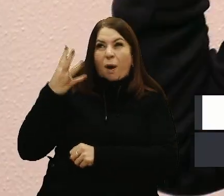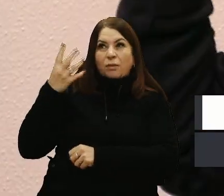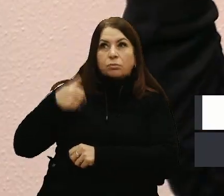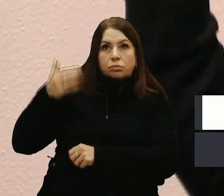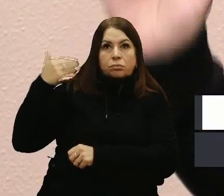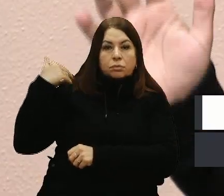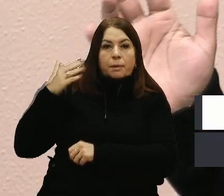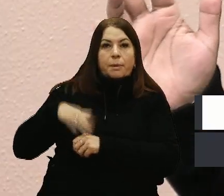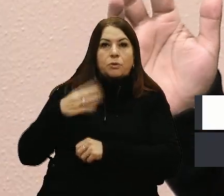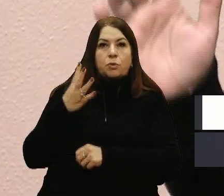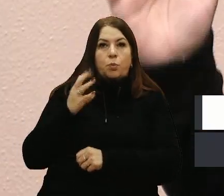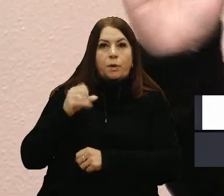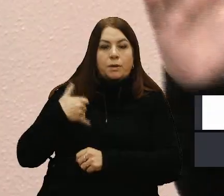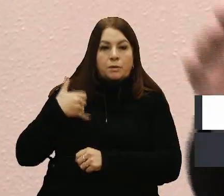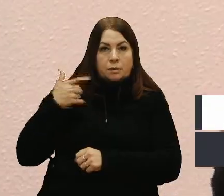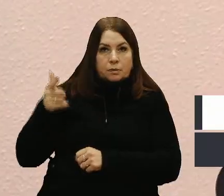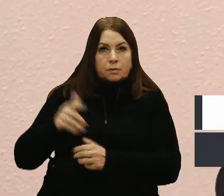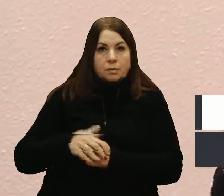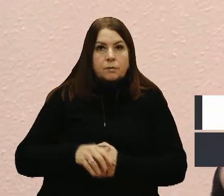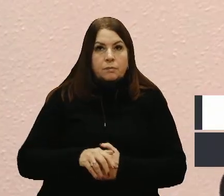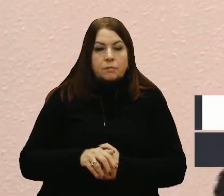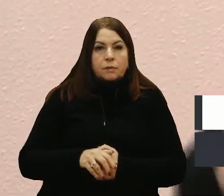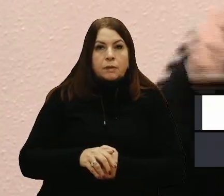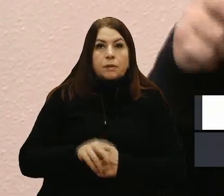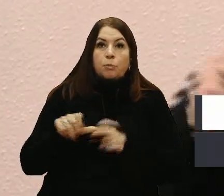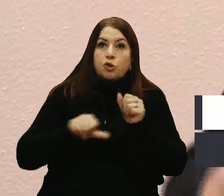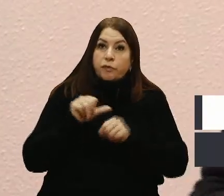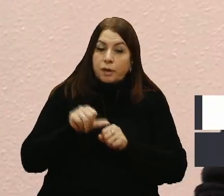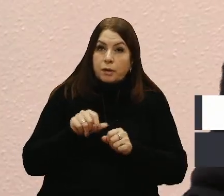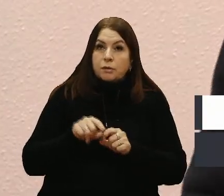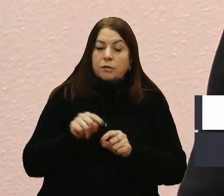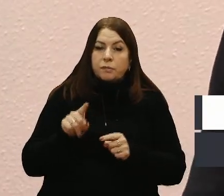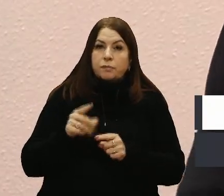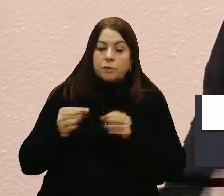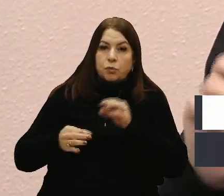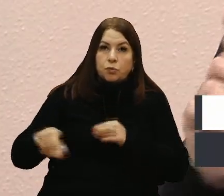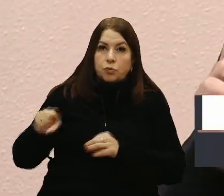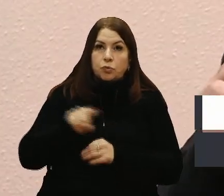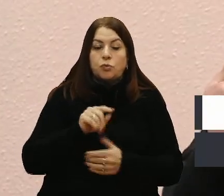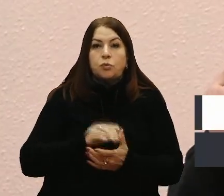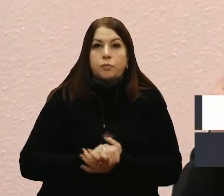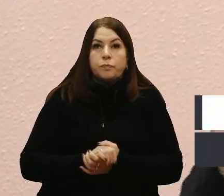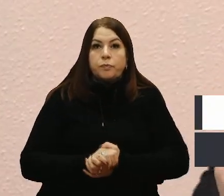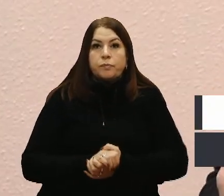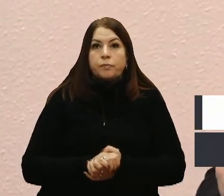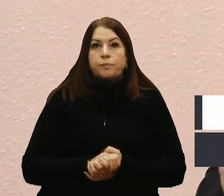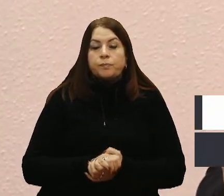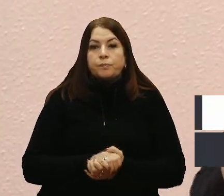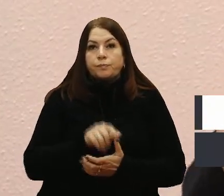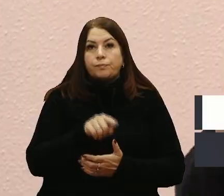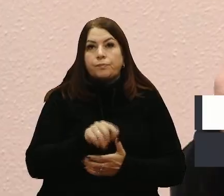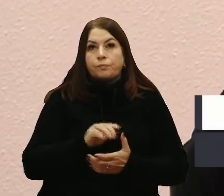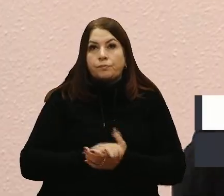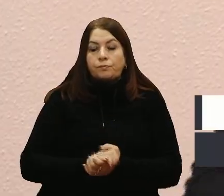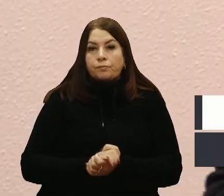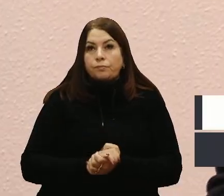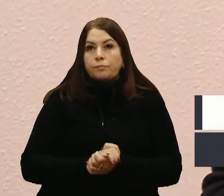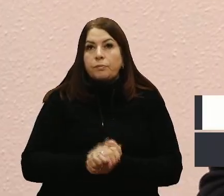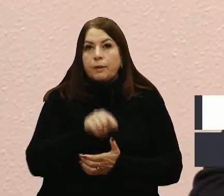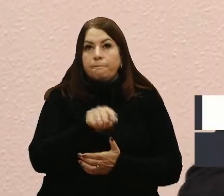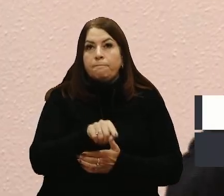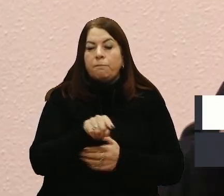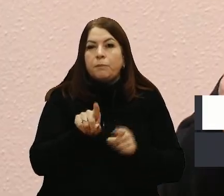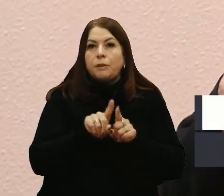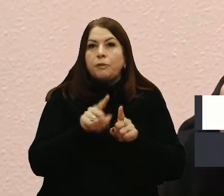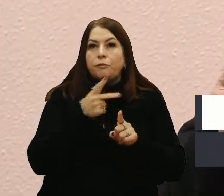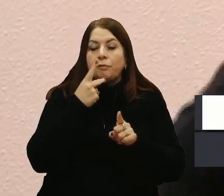tinham mais de 40 anos. E tem modificado, e eu julgo que isso é algo importante. E eu estou dizendo isso,